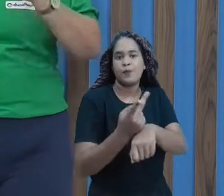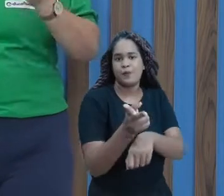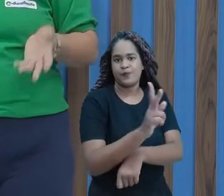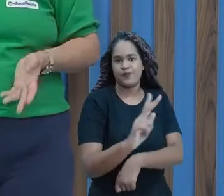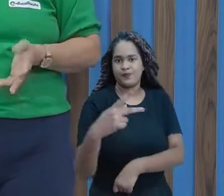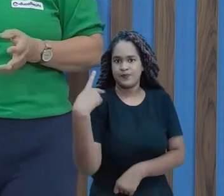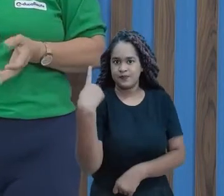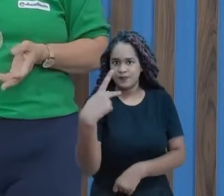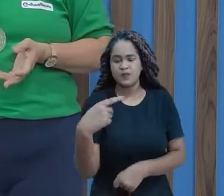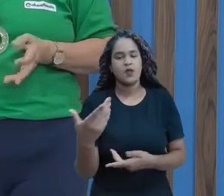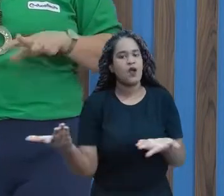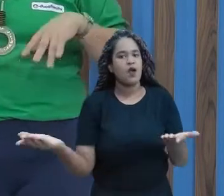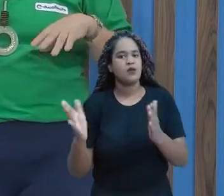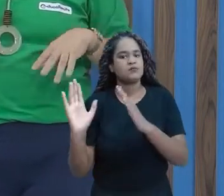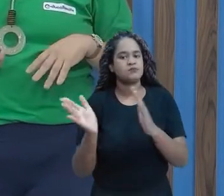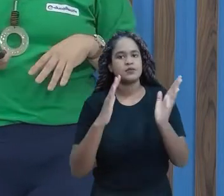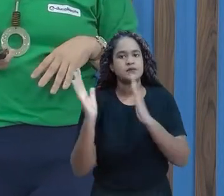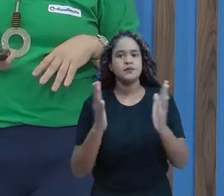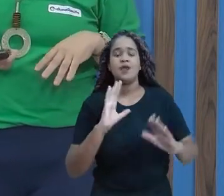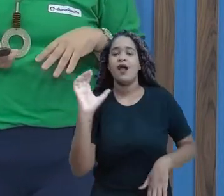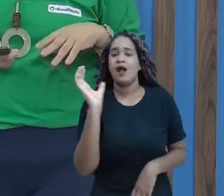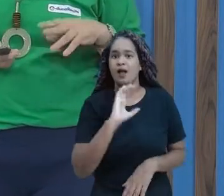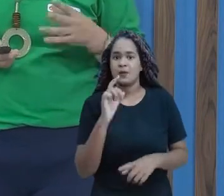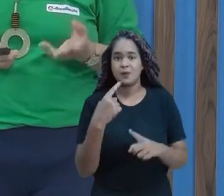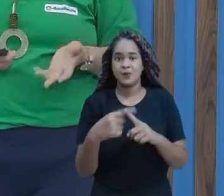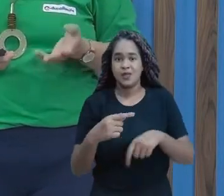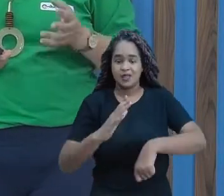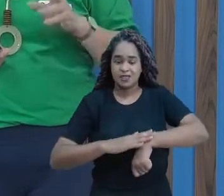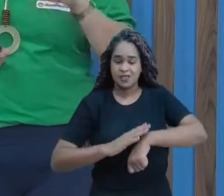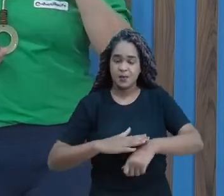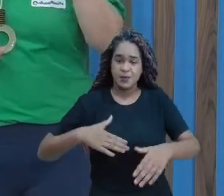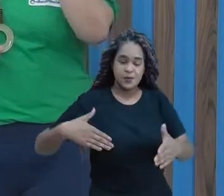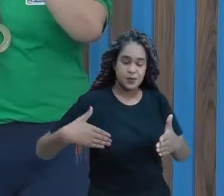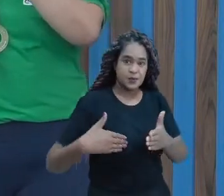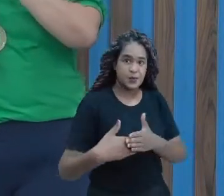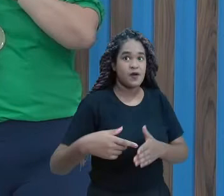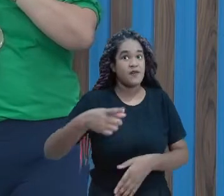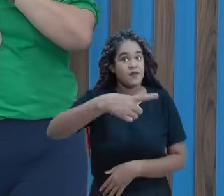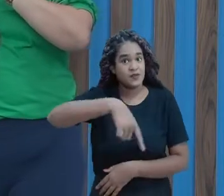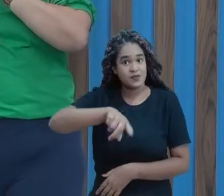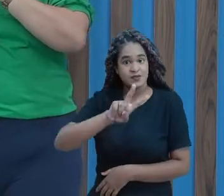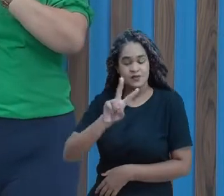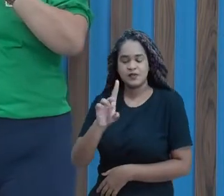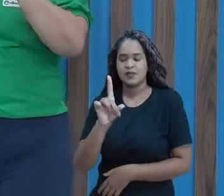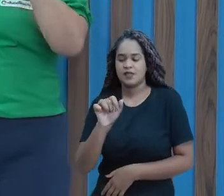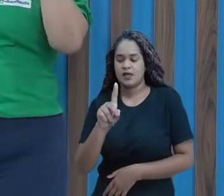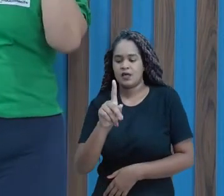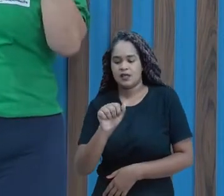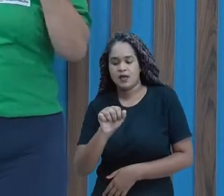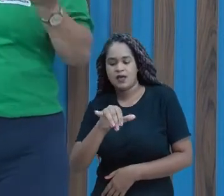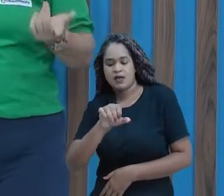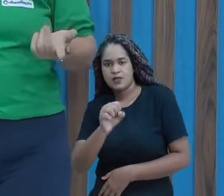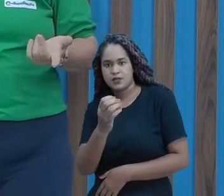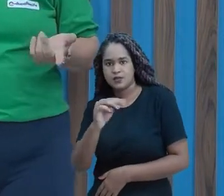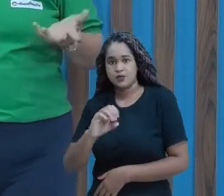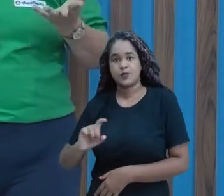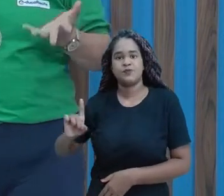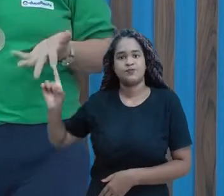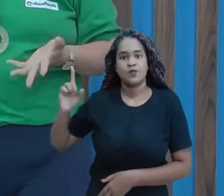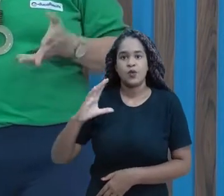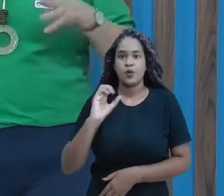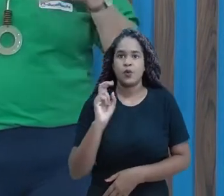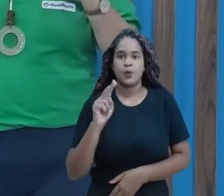vanguardas, né? Então, vou passar rapidamente, porque o nosso tempo está pouquinho. Então, vocês viram aí o dadaísmo, o cubismo,